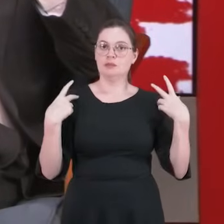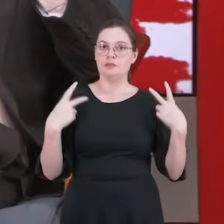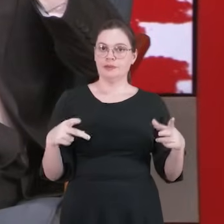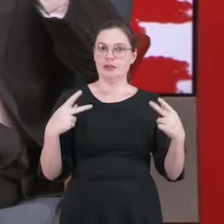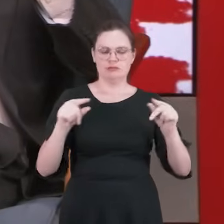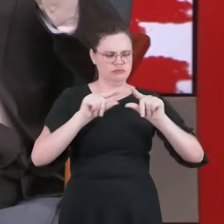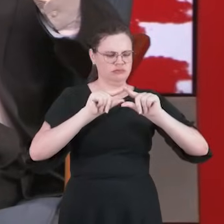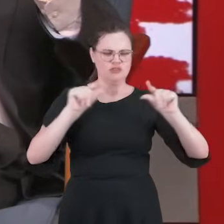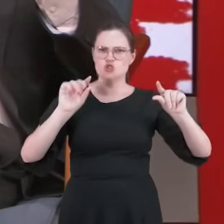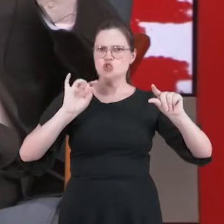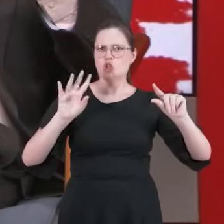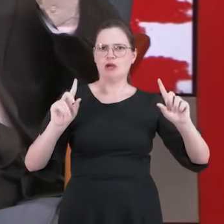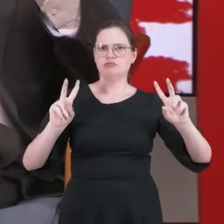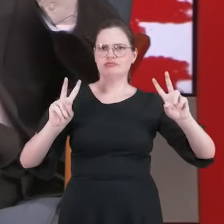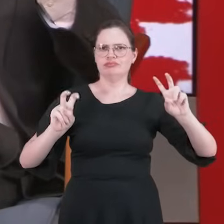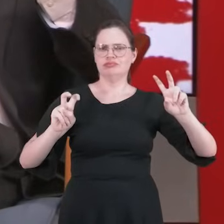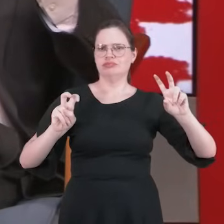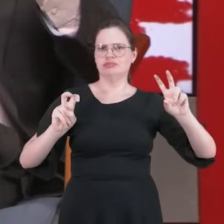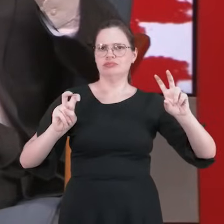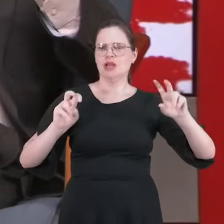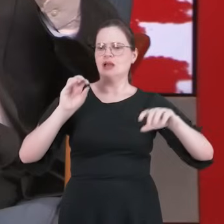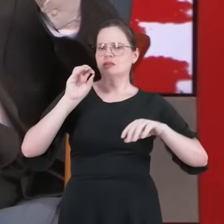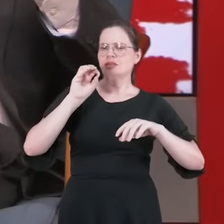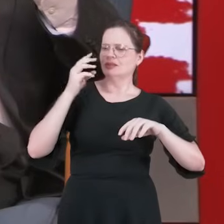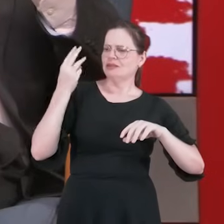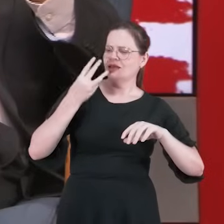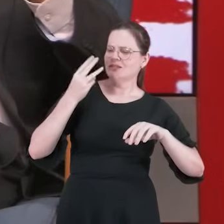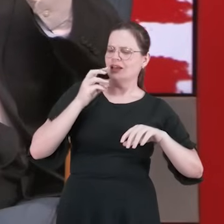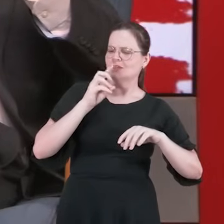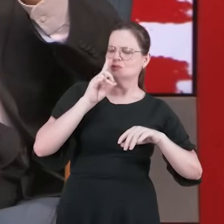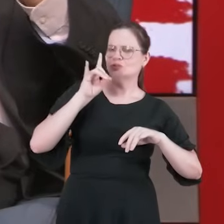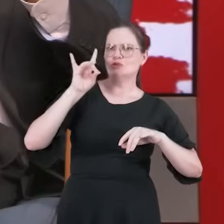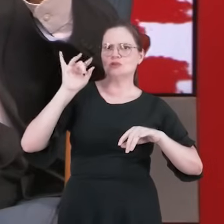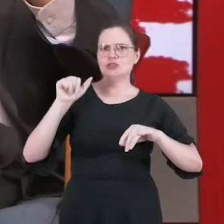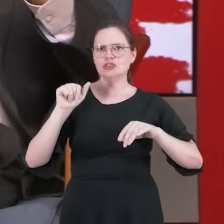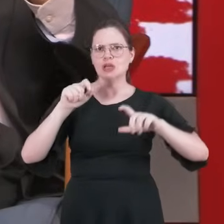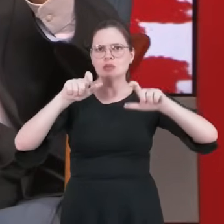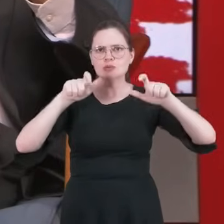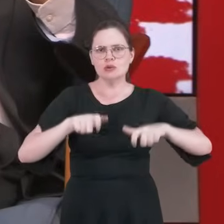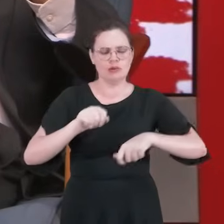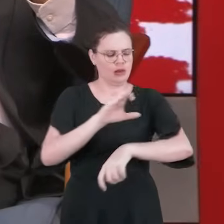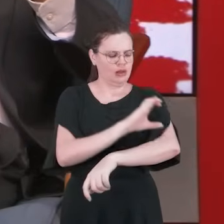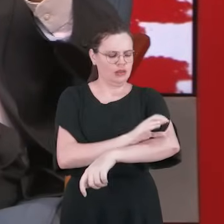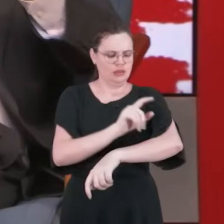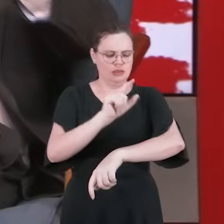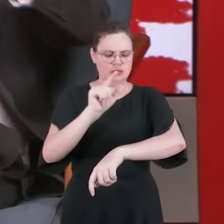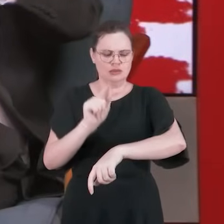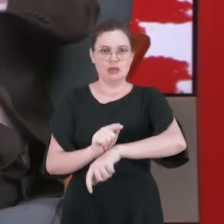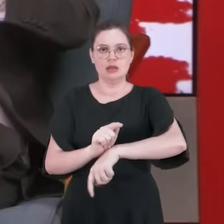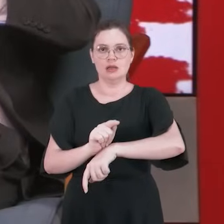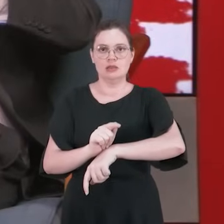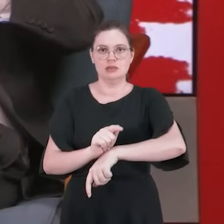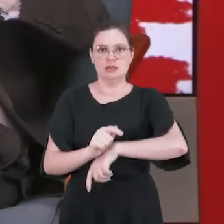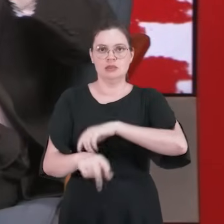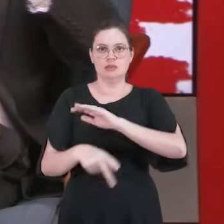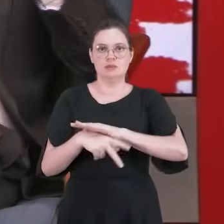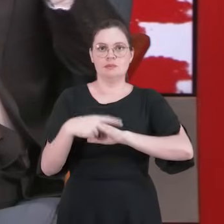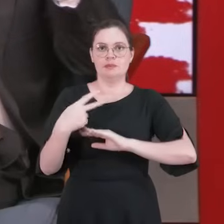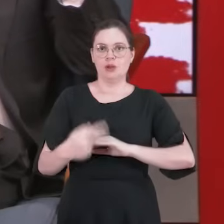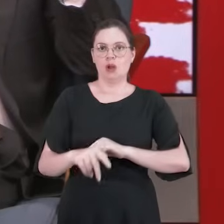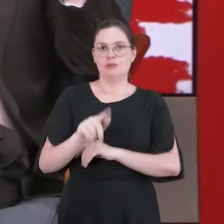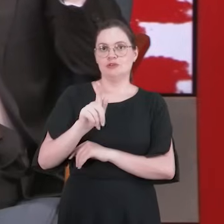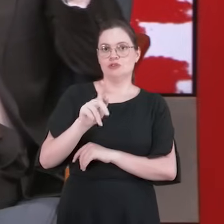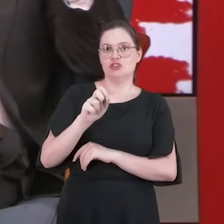mensagem apenas sobre o terceiro dia em Caná da Galileia, dos